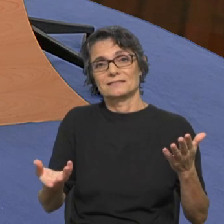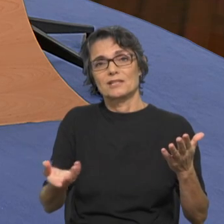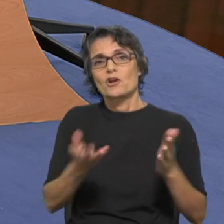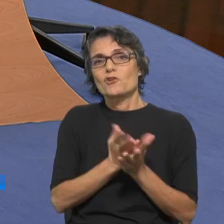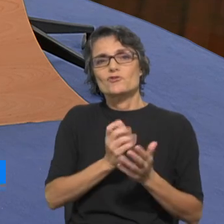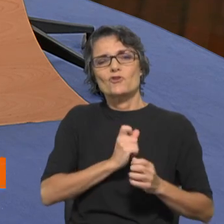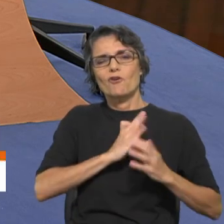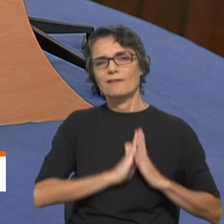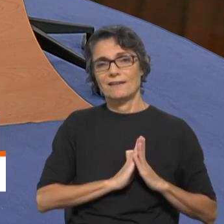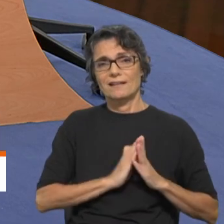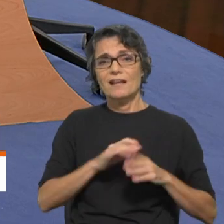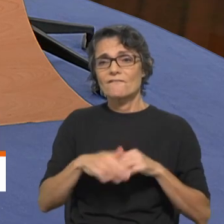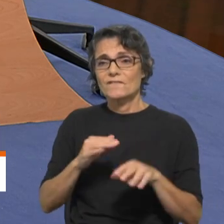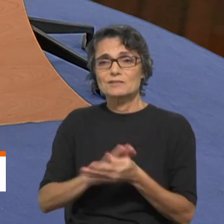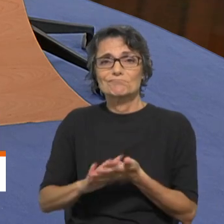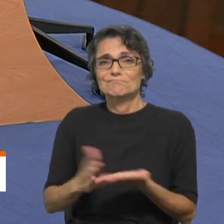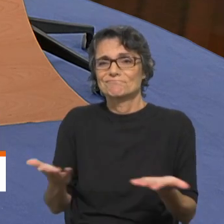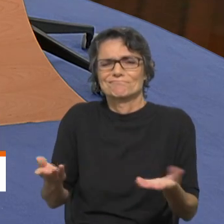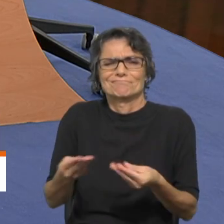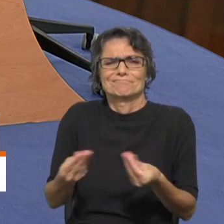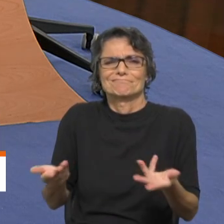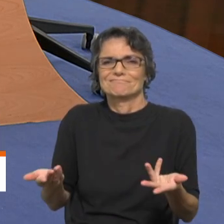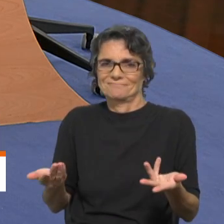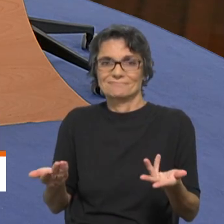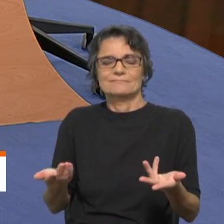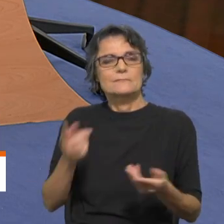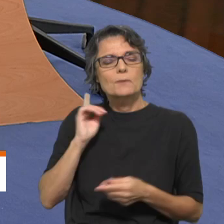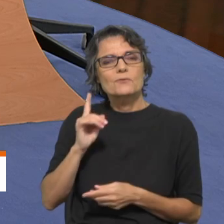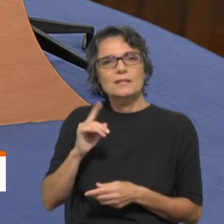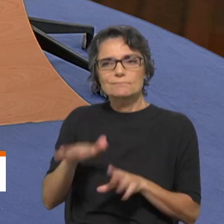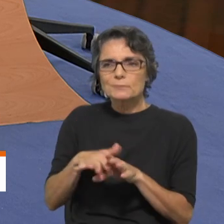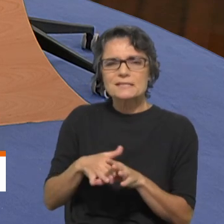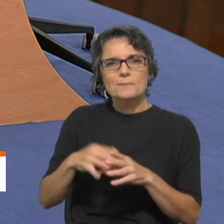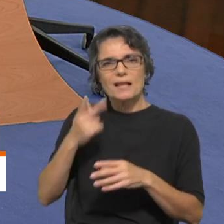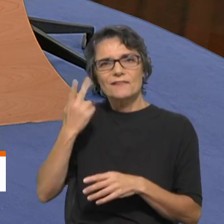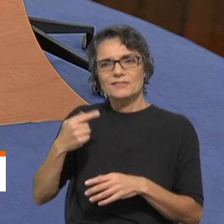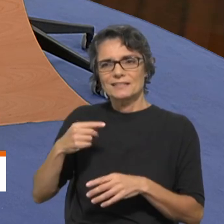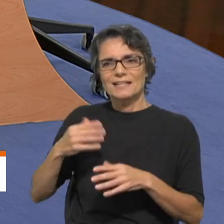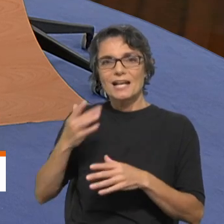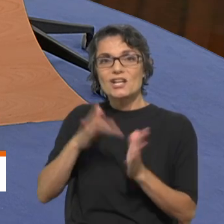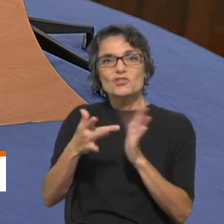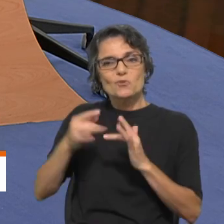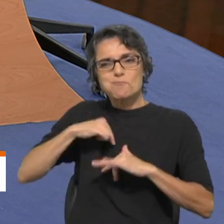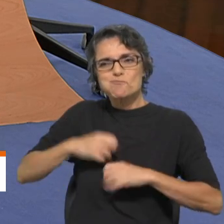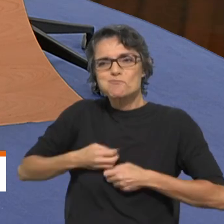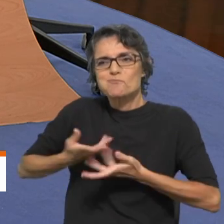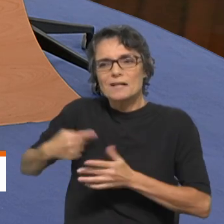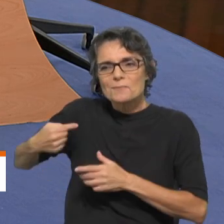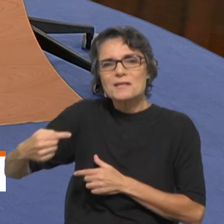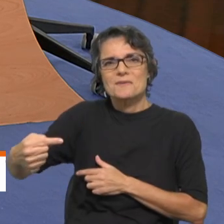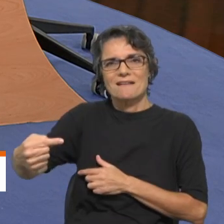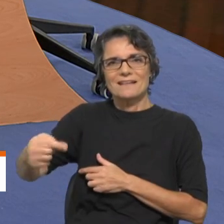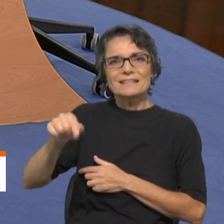vida cristã que estamos chamados a viver e a dar nas comunidades, entre os jovens e na vida, no dia-a-dia. E, portanto, Santiago deixa-nos assim